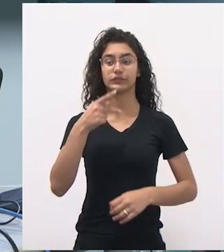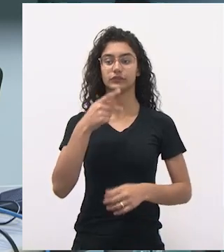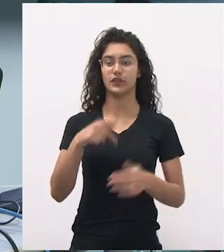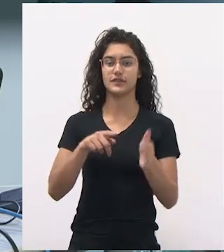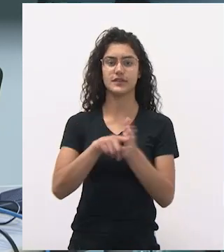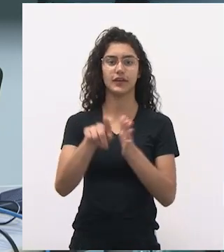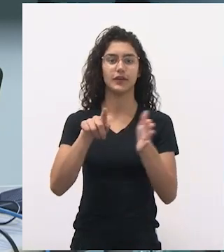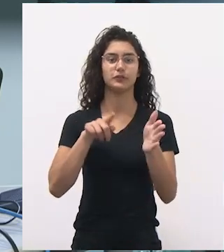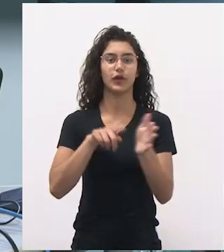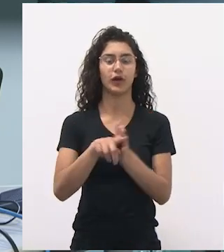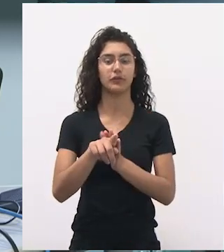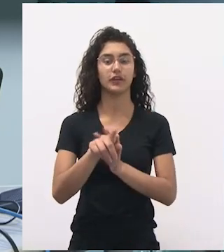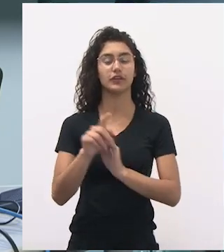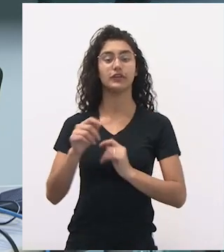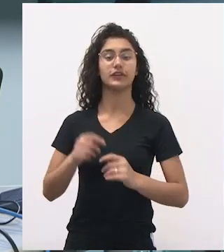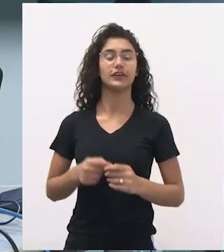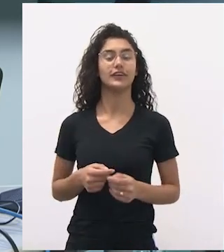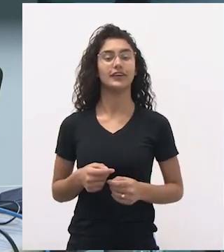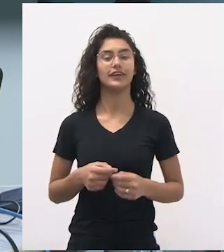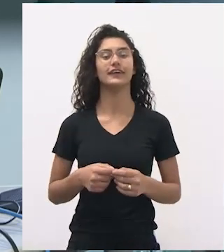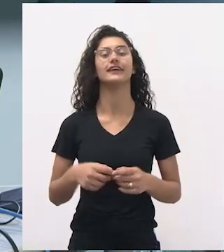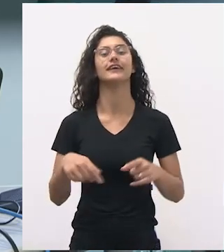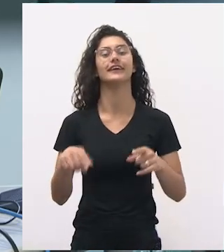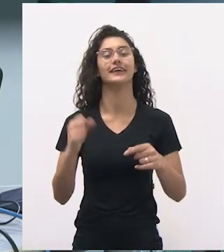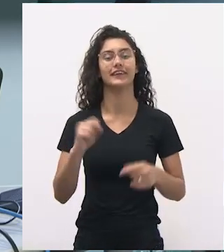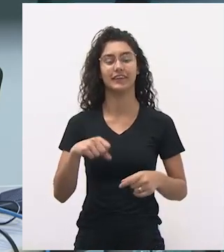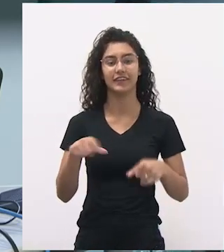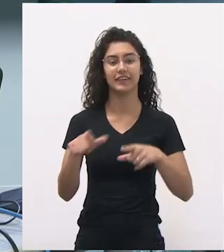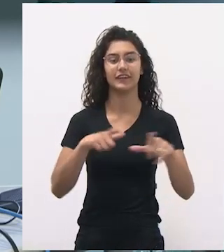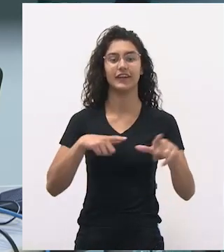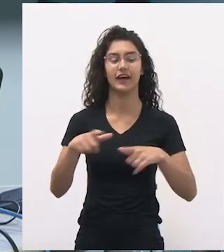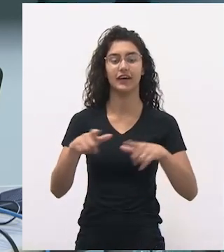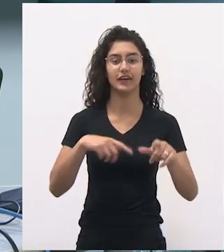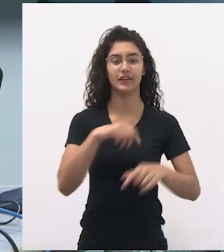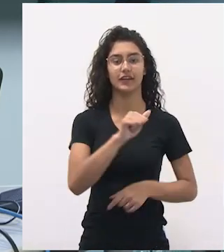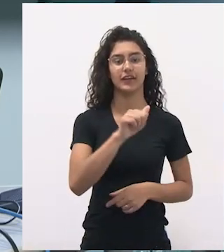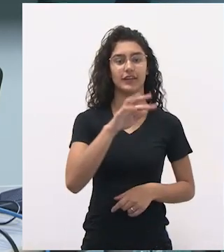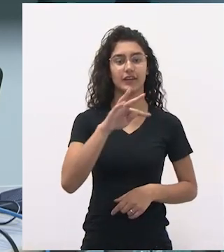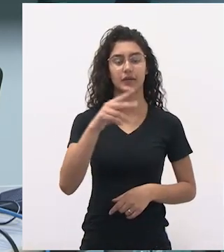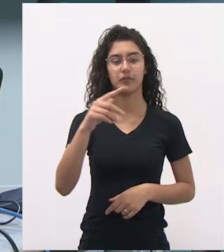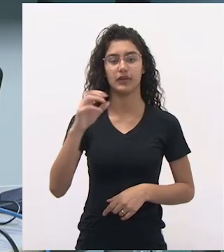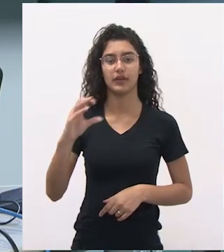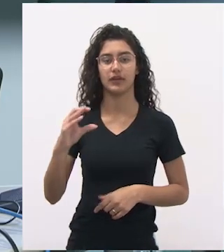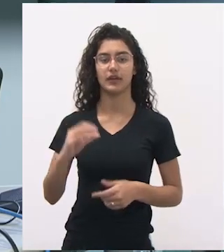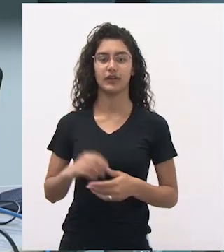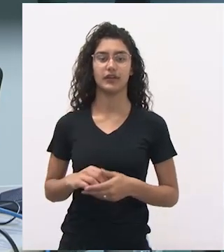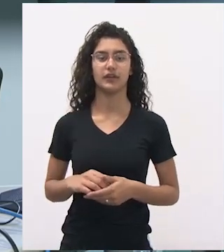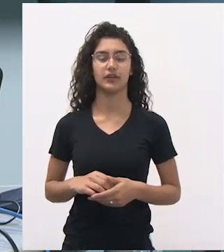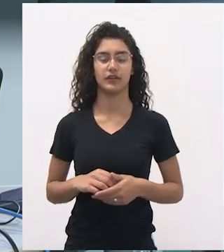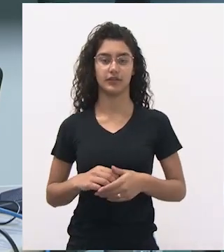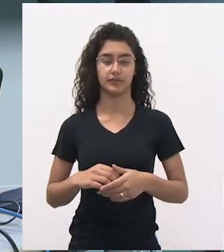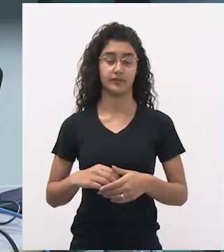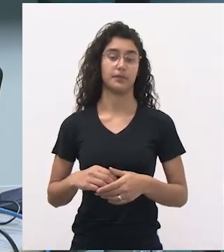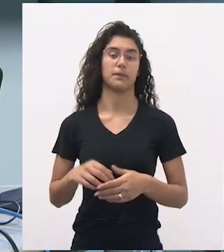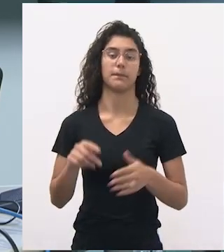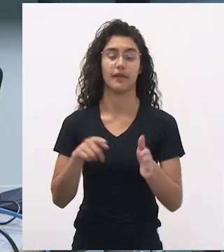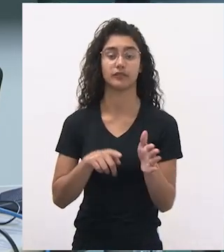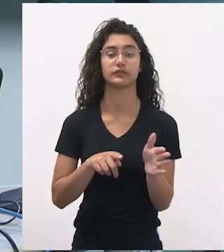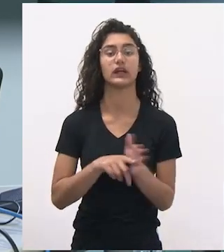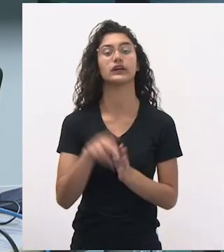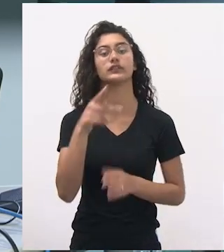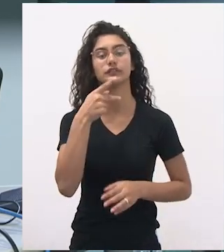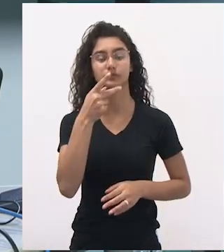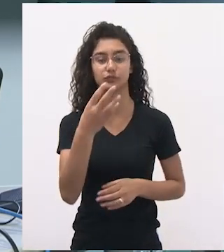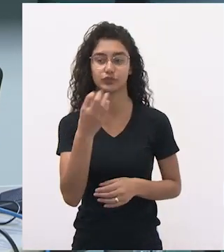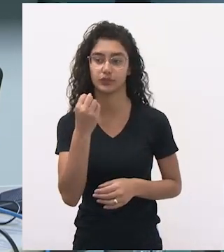professores. Sim, serão trabalhados em ATPC. A professora Gladys coloca que o assunto é muito bom, mas acredito que